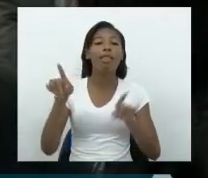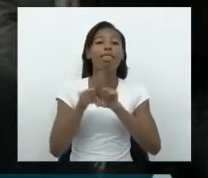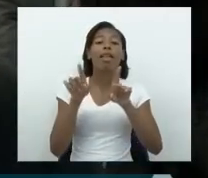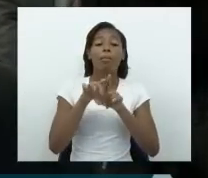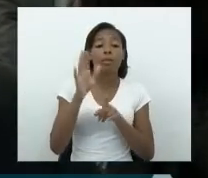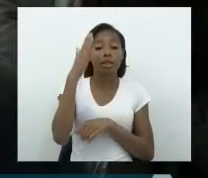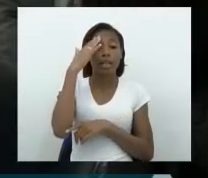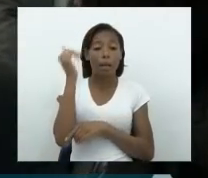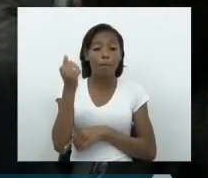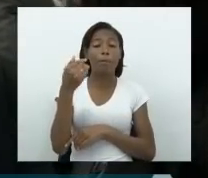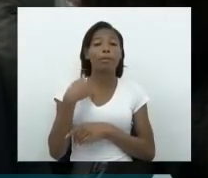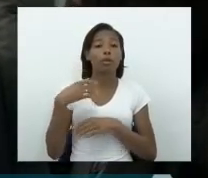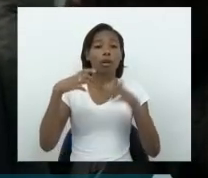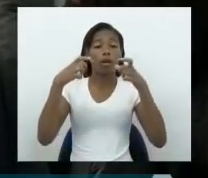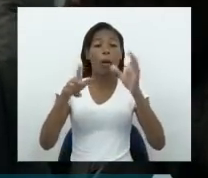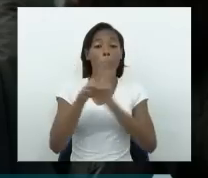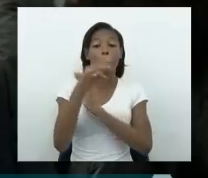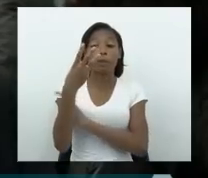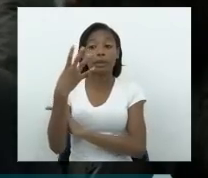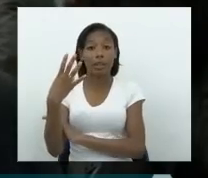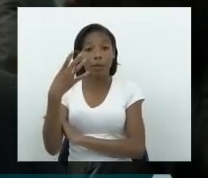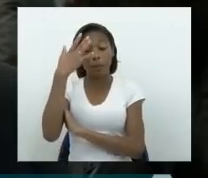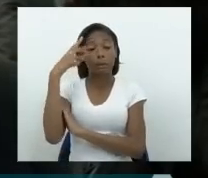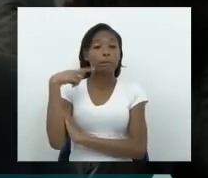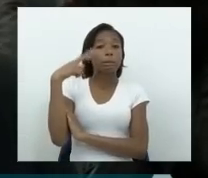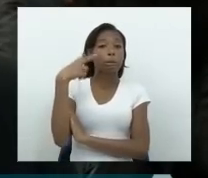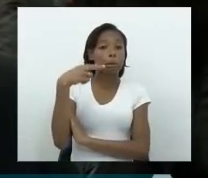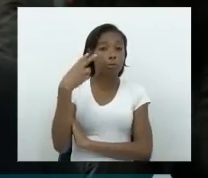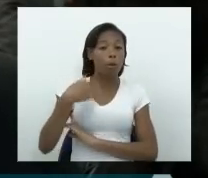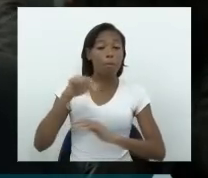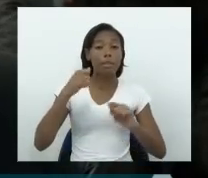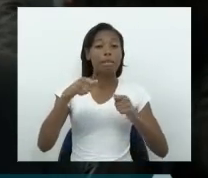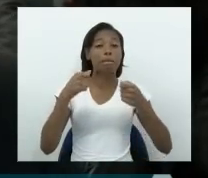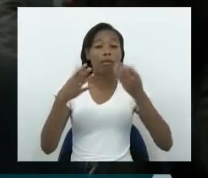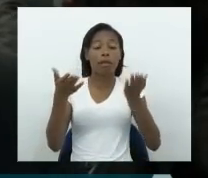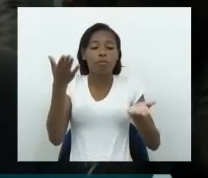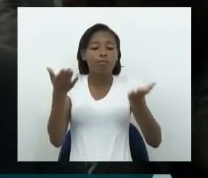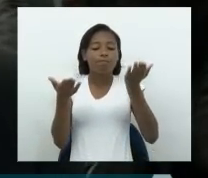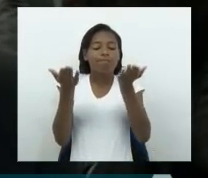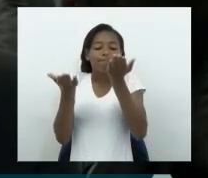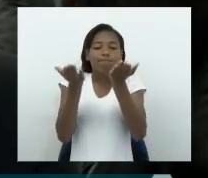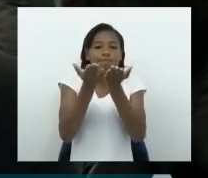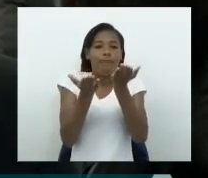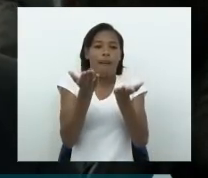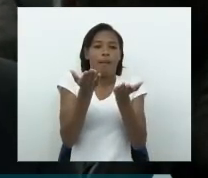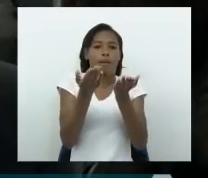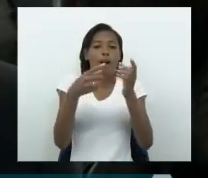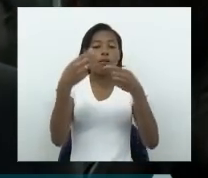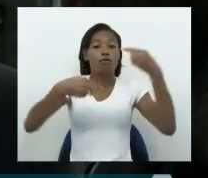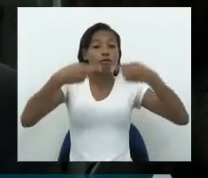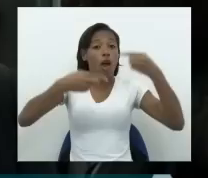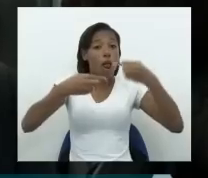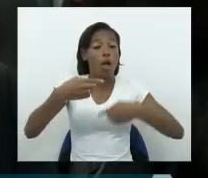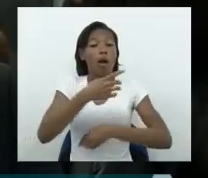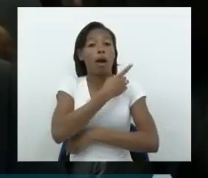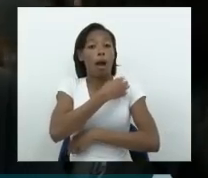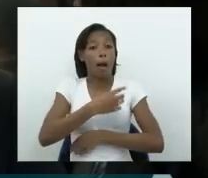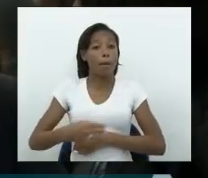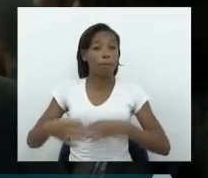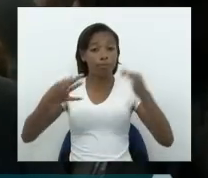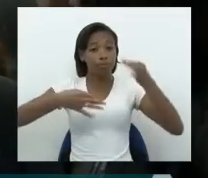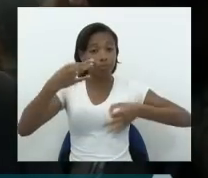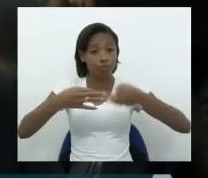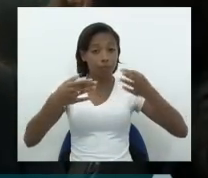uma Câmara com 34 vereadores, é preciso equilíbrio, dialogar política, é preciso ter apoio para apoiar